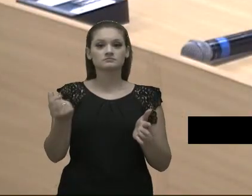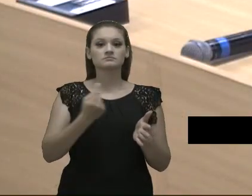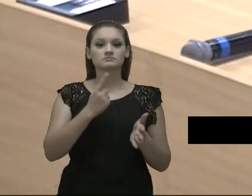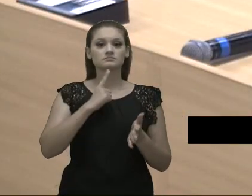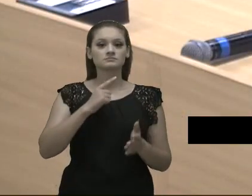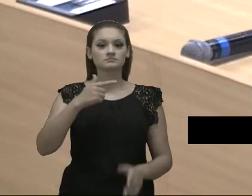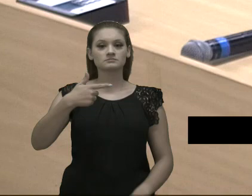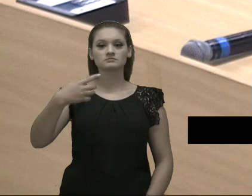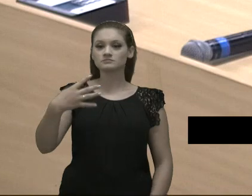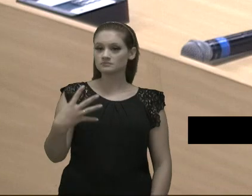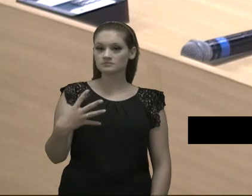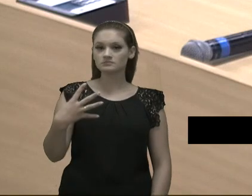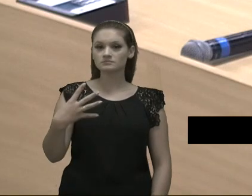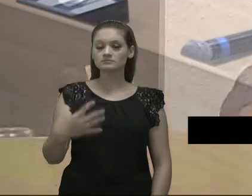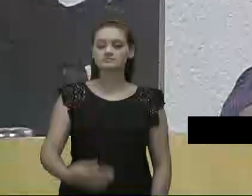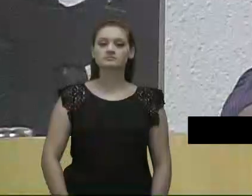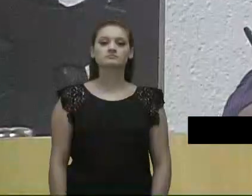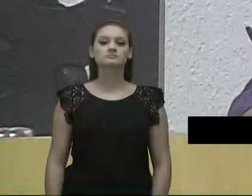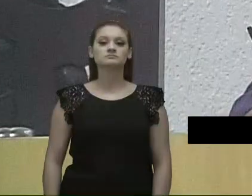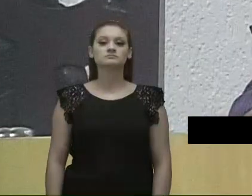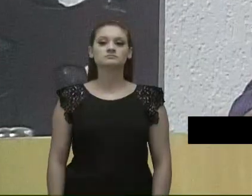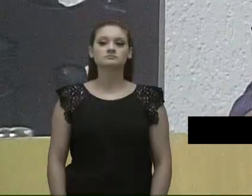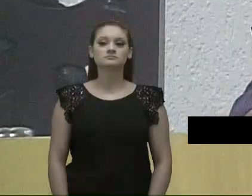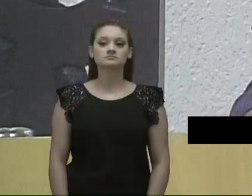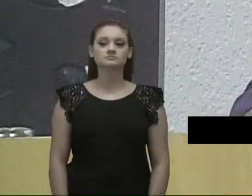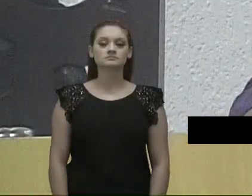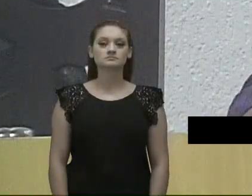tinha 24.